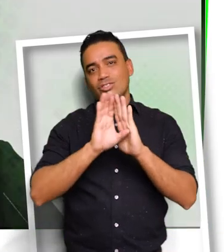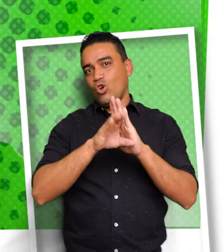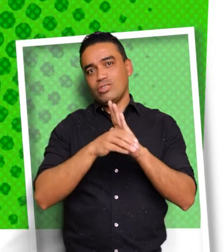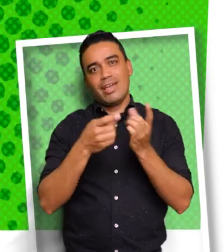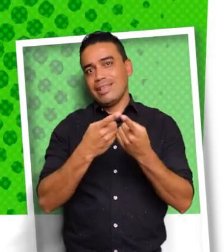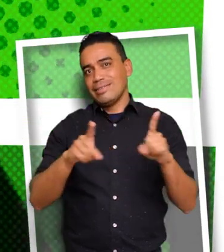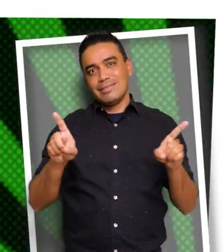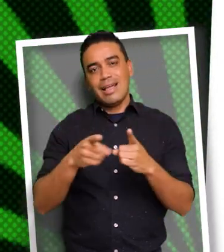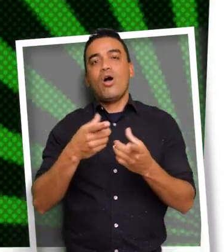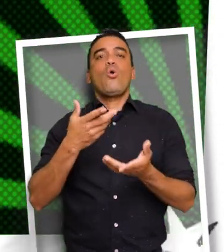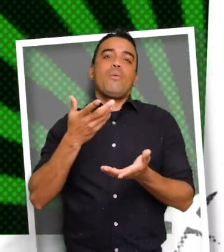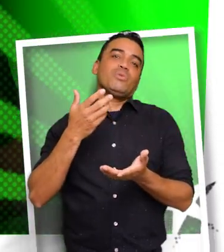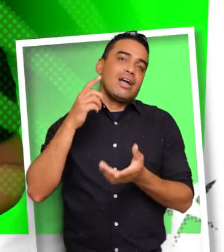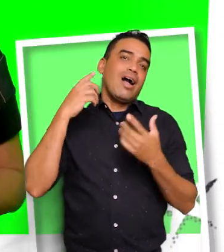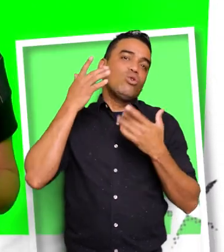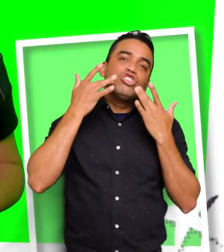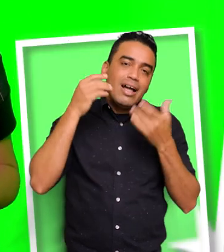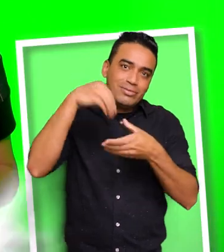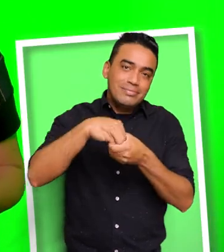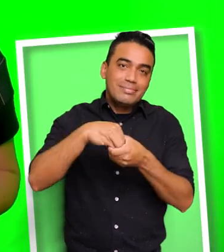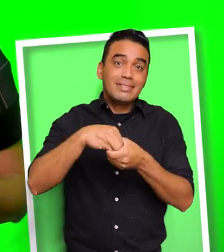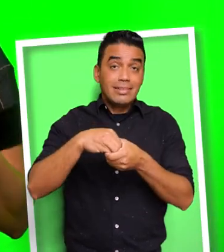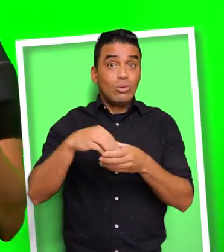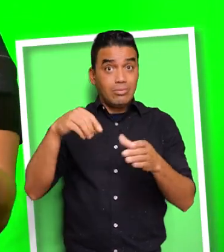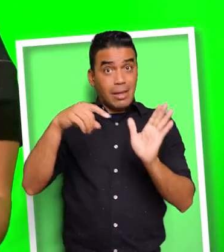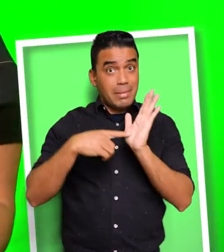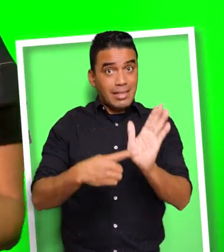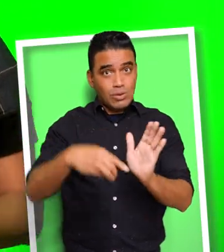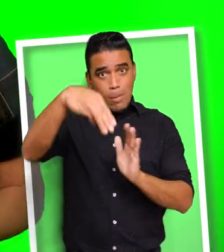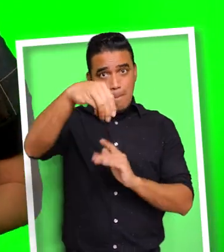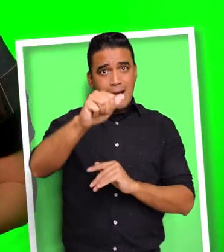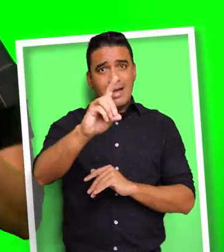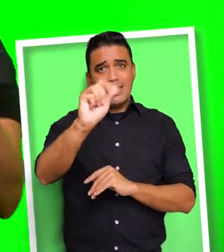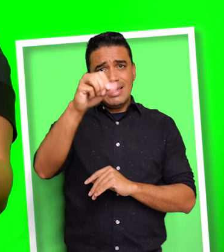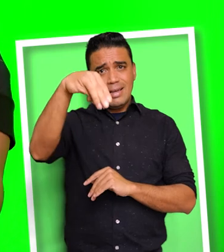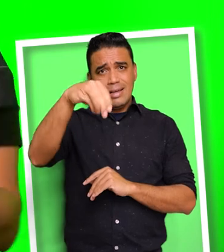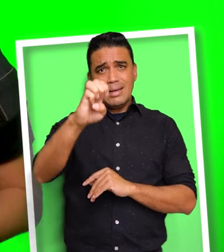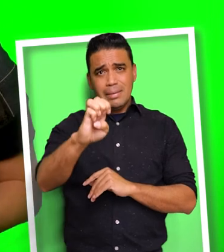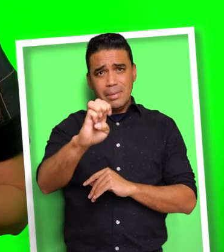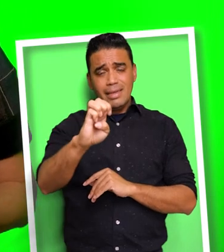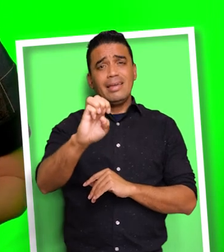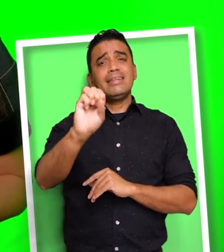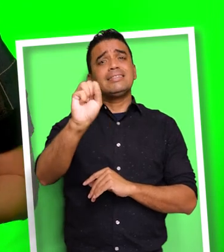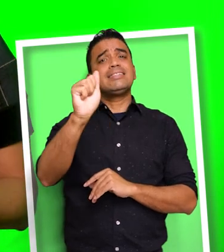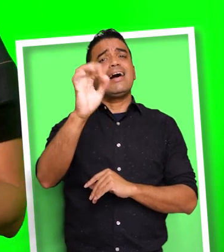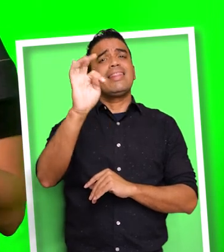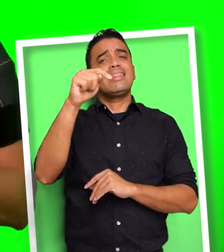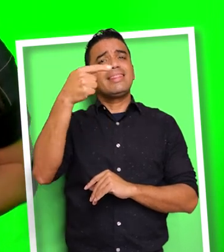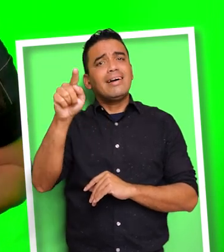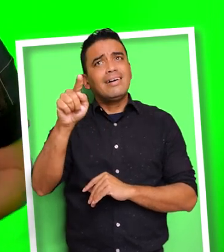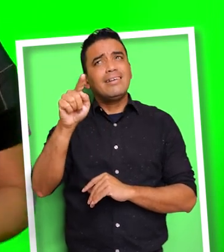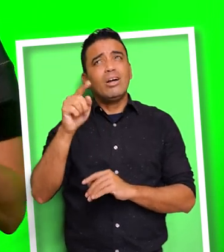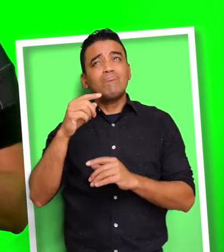musical dramatúrgica. Então, no Madame Satã também, nós demos um passo, avançamos na nossa pesquisa, porque